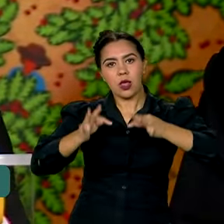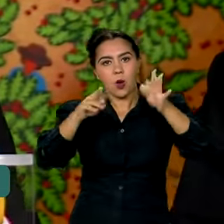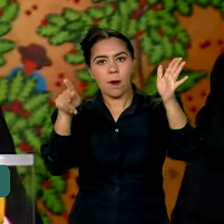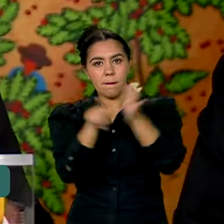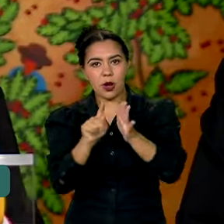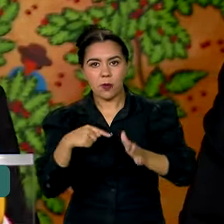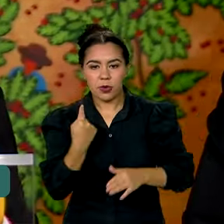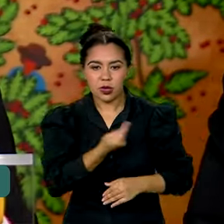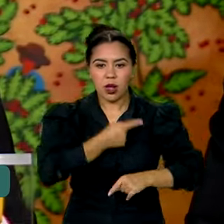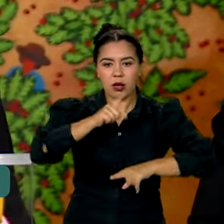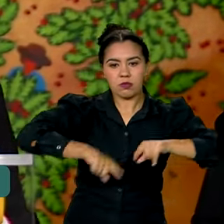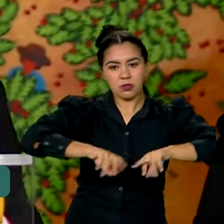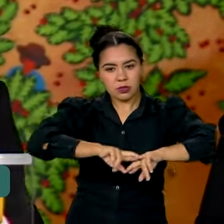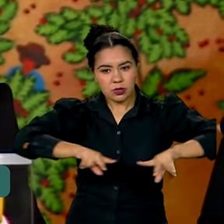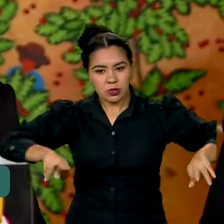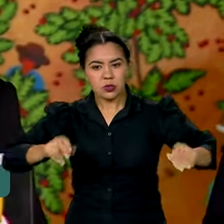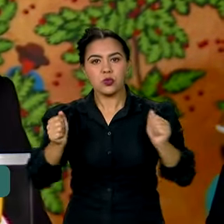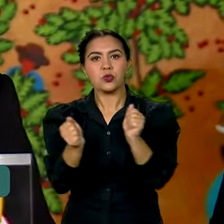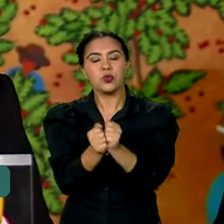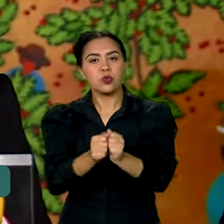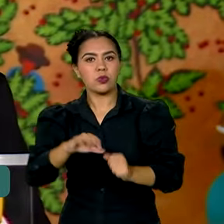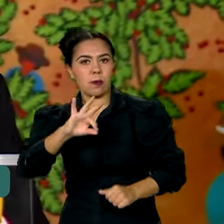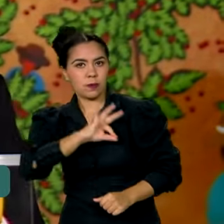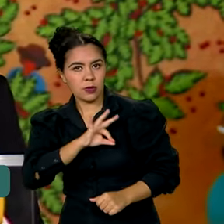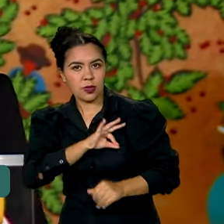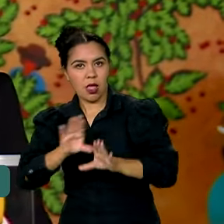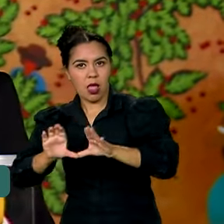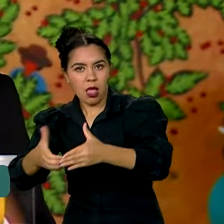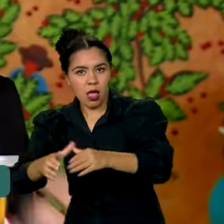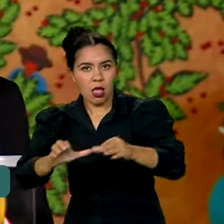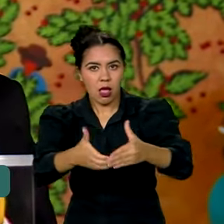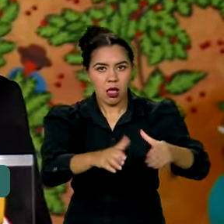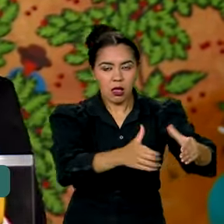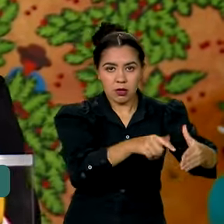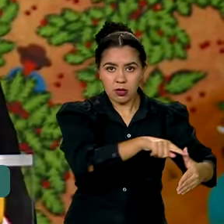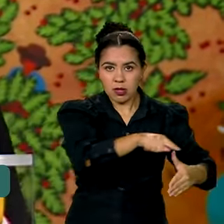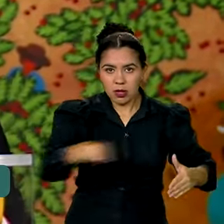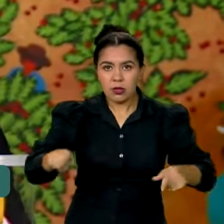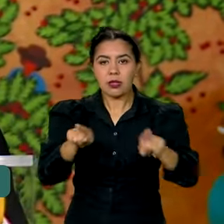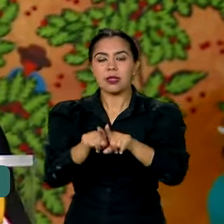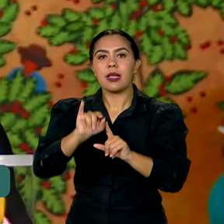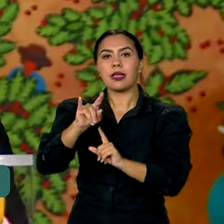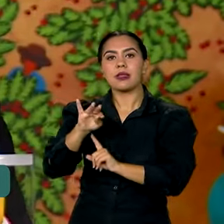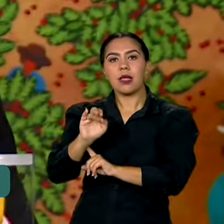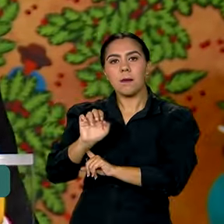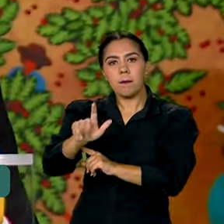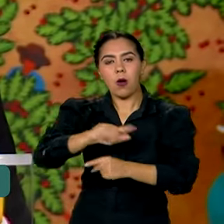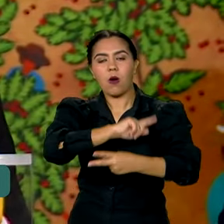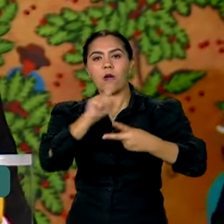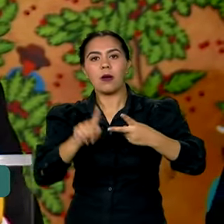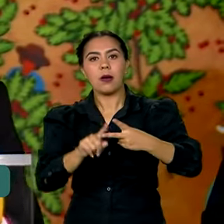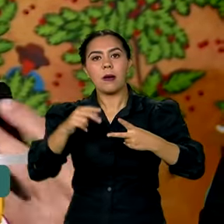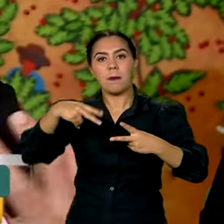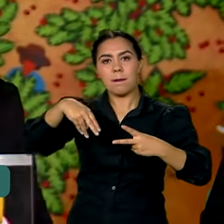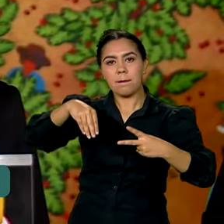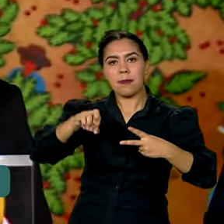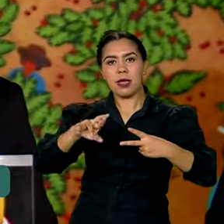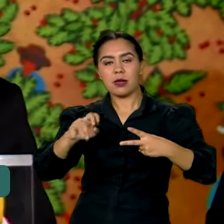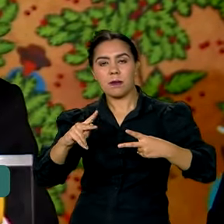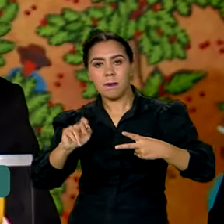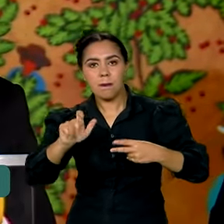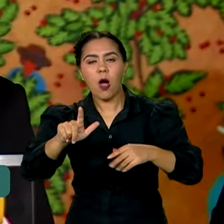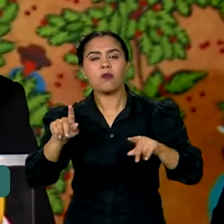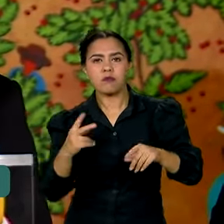ferramentas, junto com as polícias estaduais, junto com policiais da Meripol, da Interpol, da Europol, fazendo de fato um